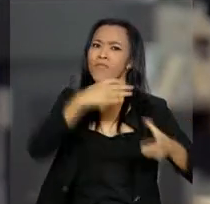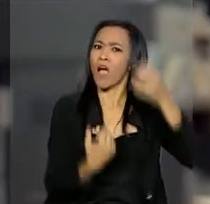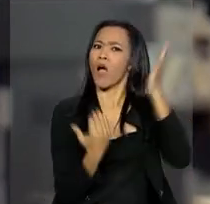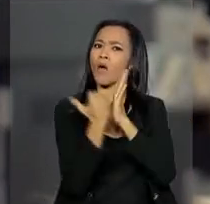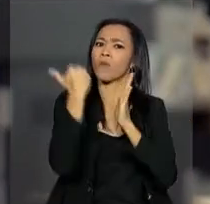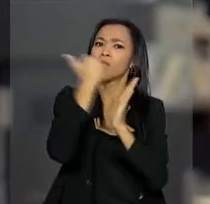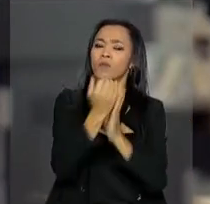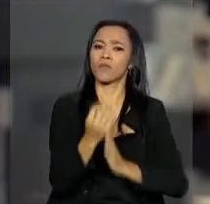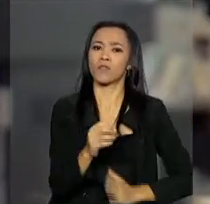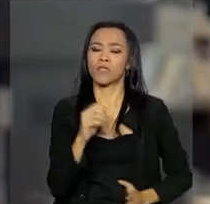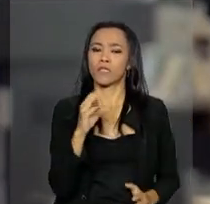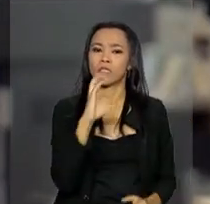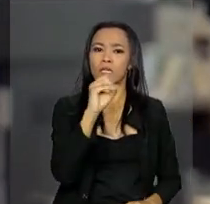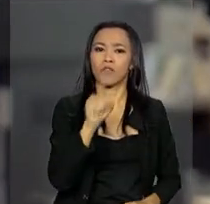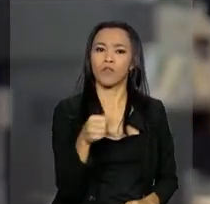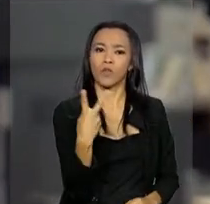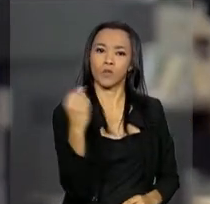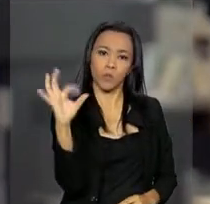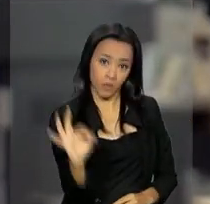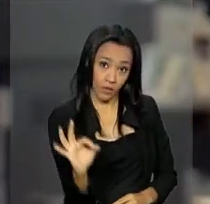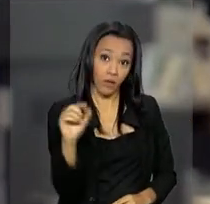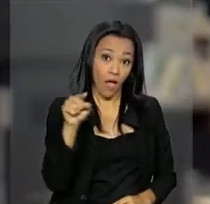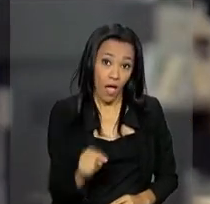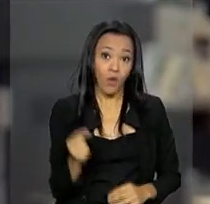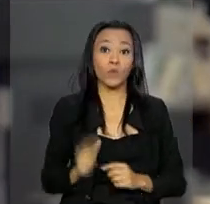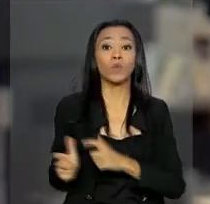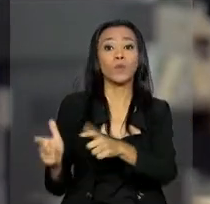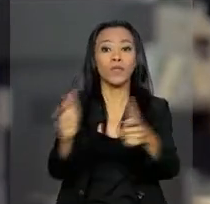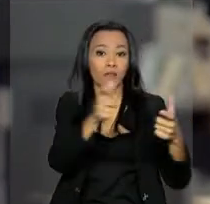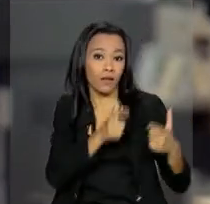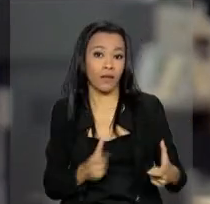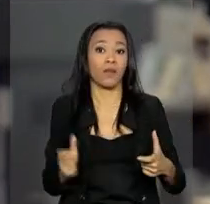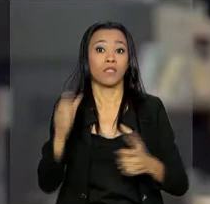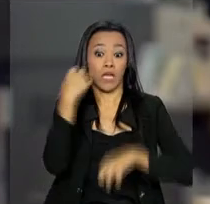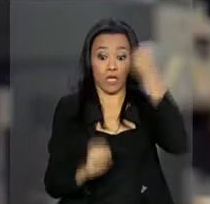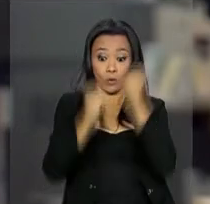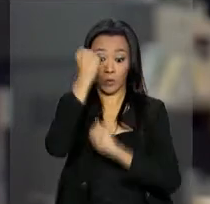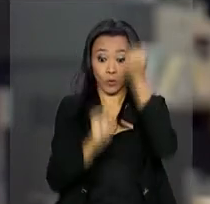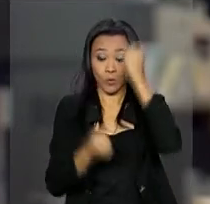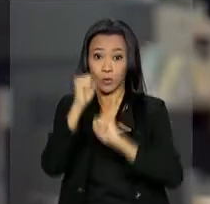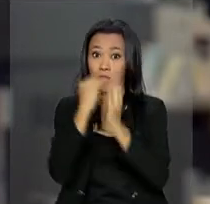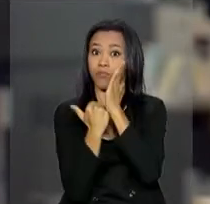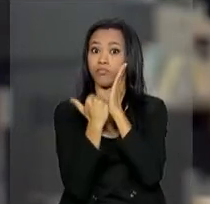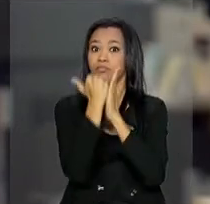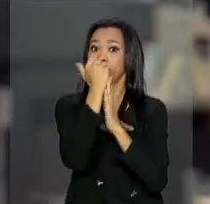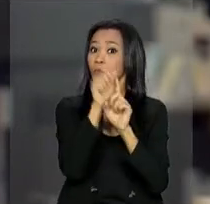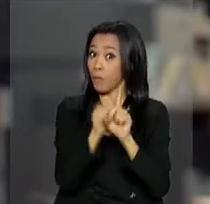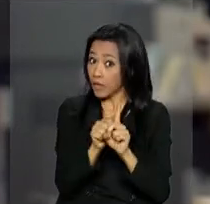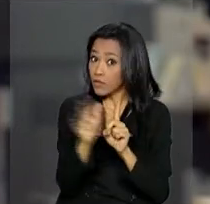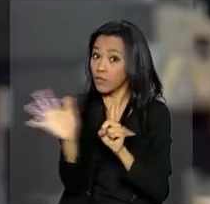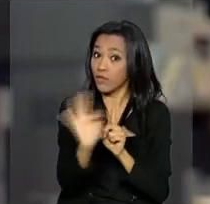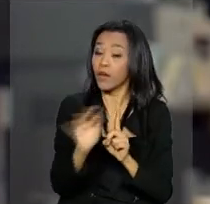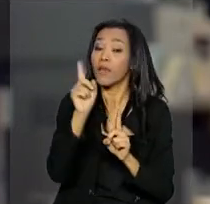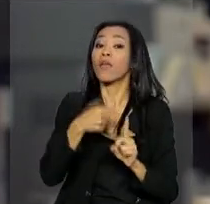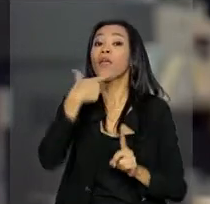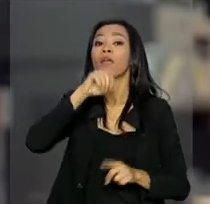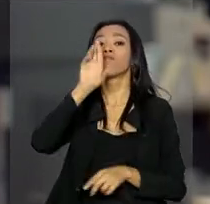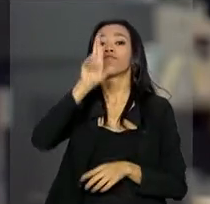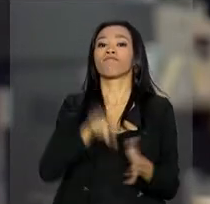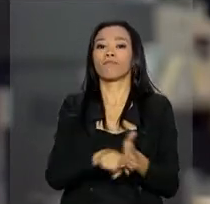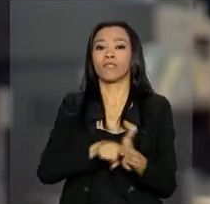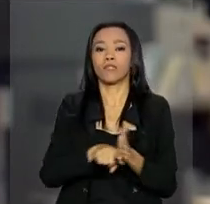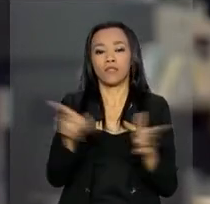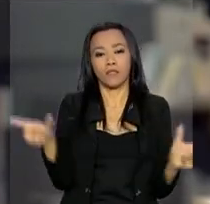0,2 por cento estes foram os locais que a produção industrial aumentou no mês de fevereiro o levantamento do ibge e foi divulgado